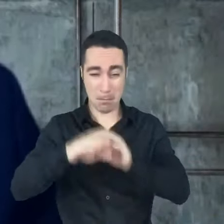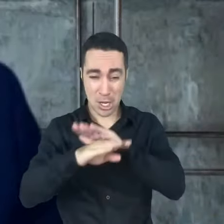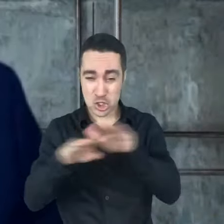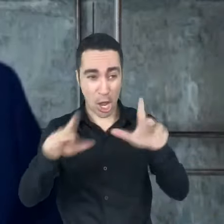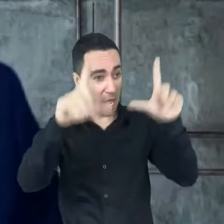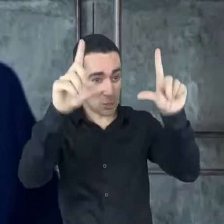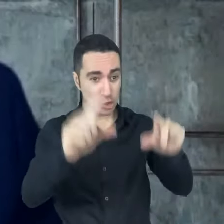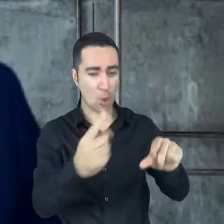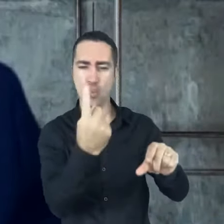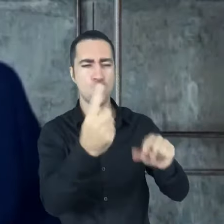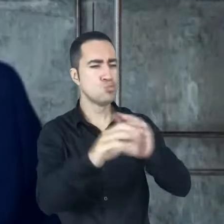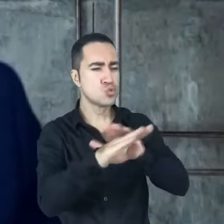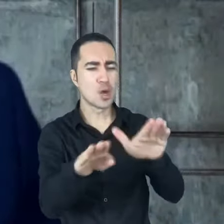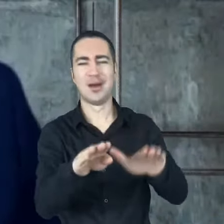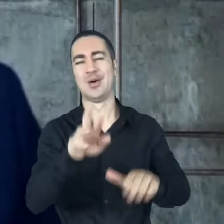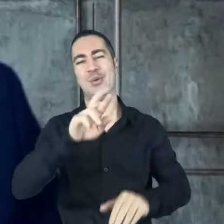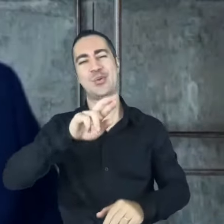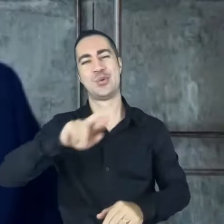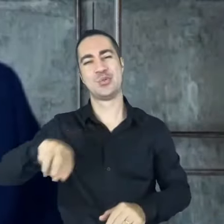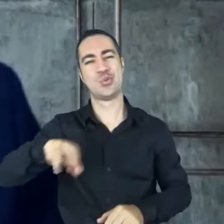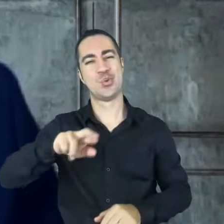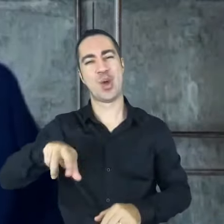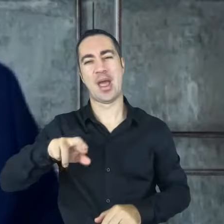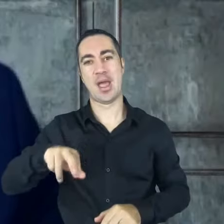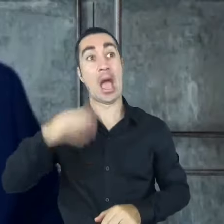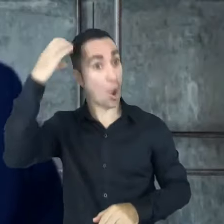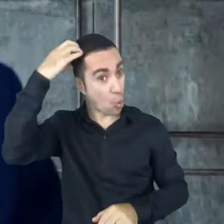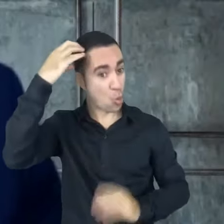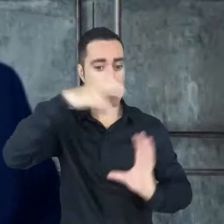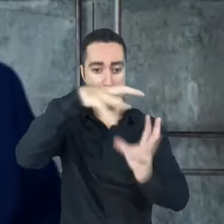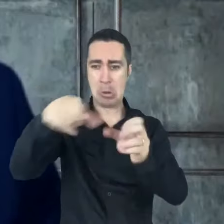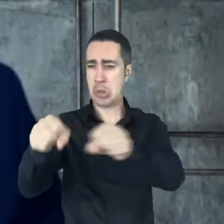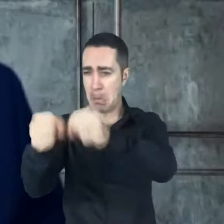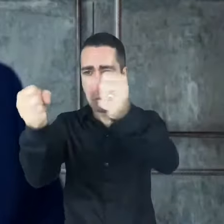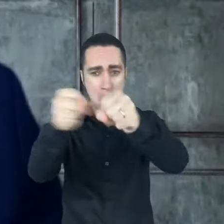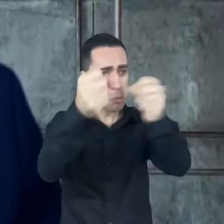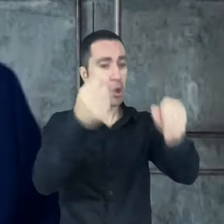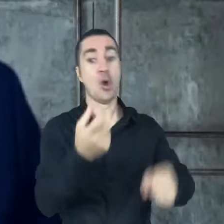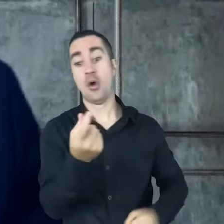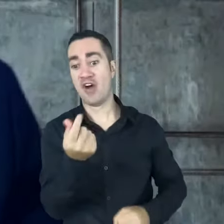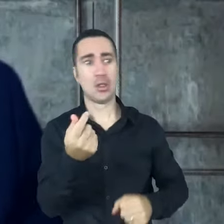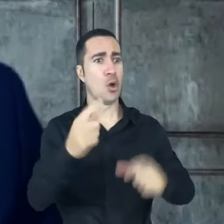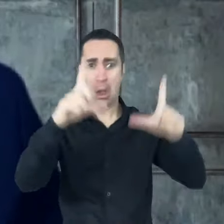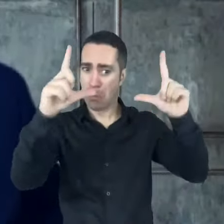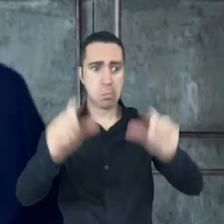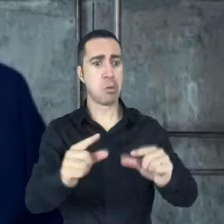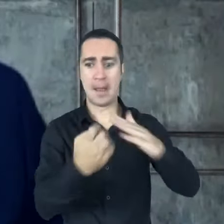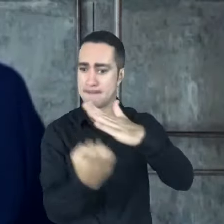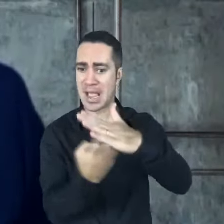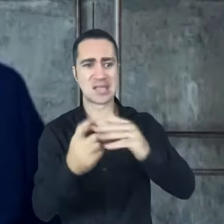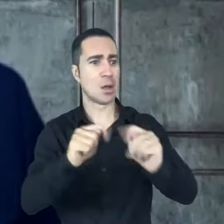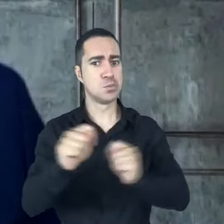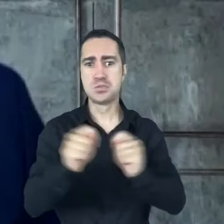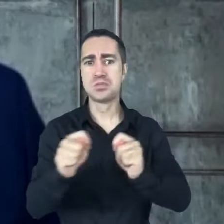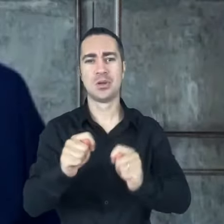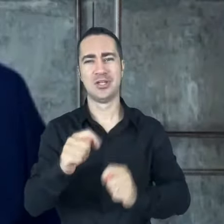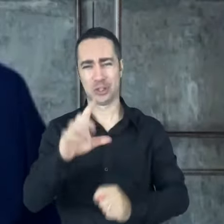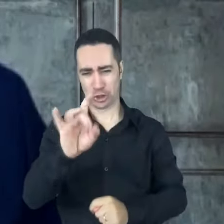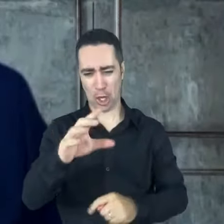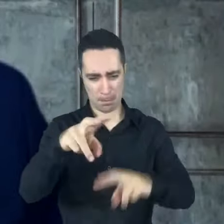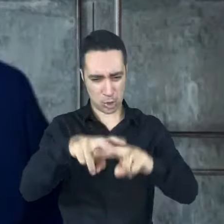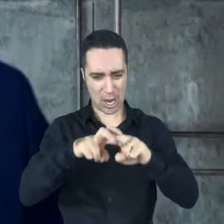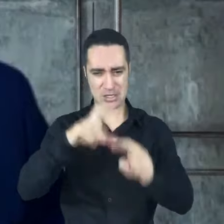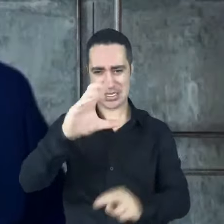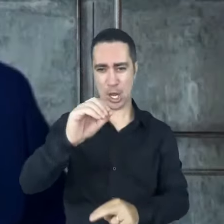relação a gerar alguma receita significativa para as empresas. Tá? Por exemplo, só para citar alguns